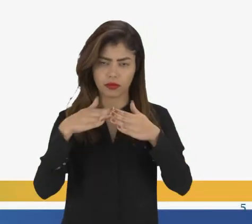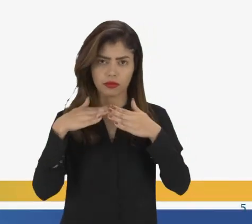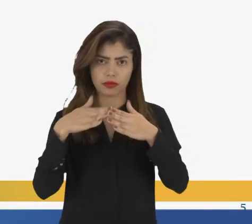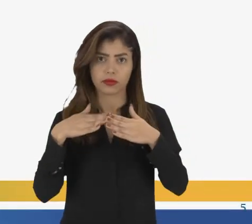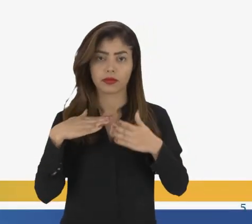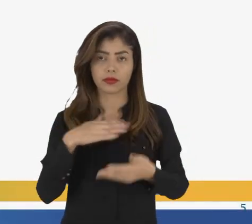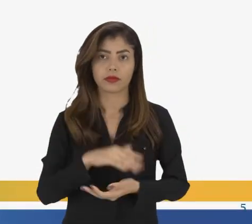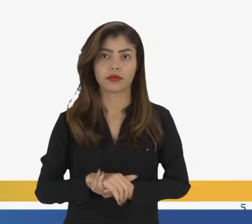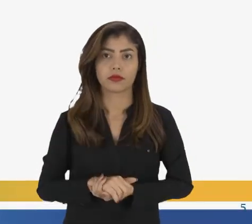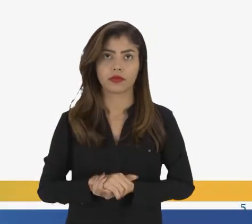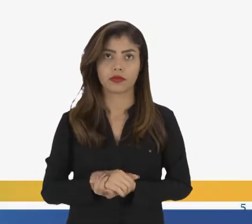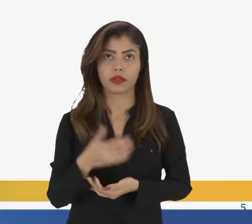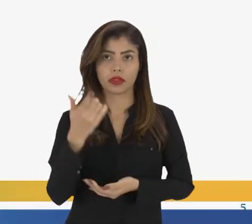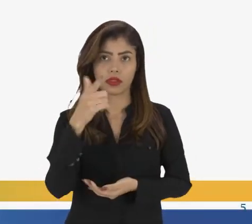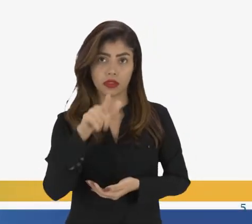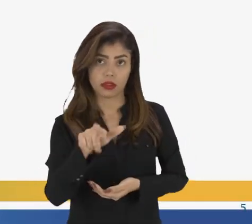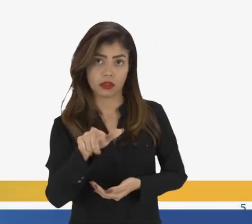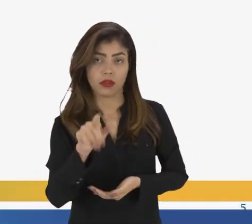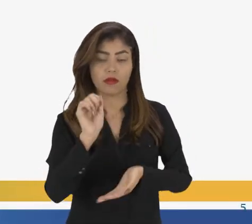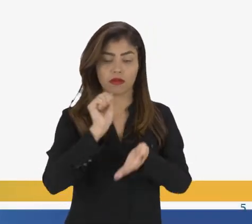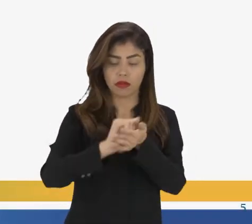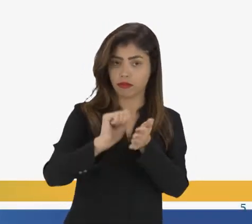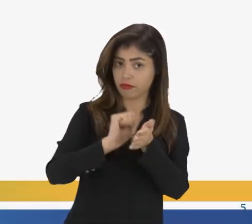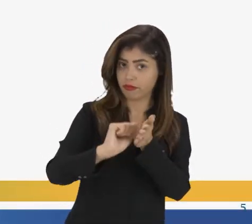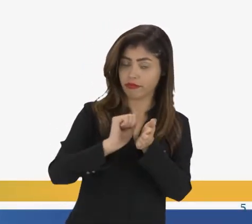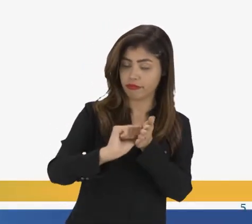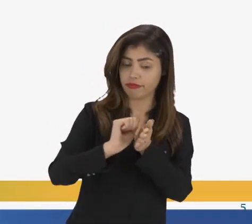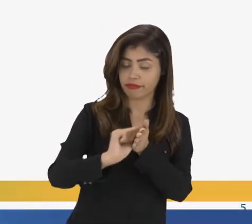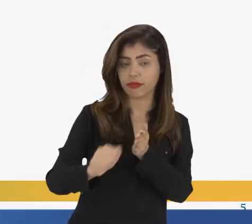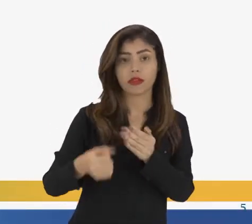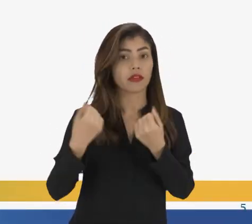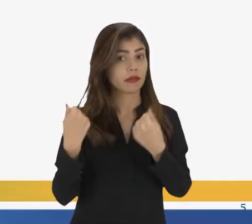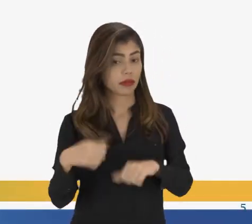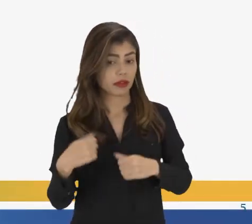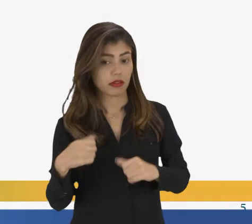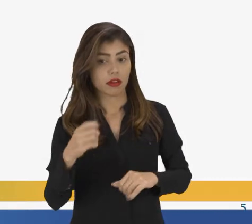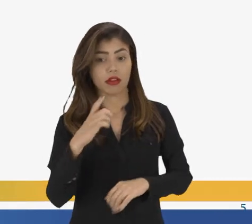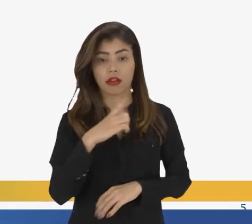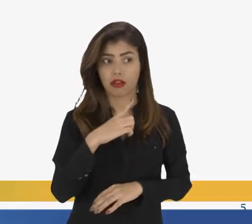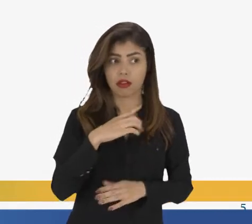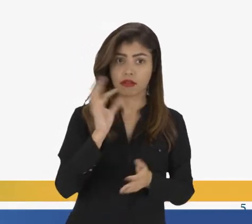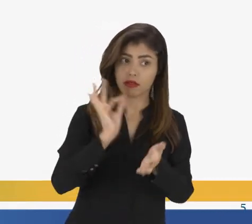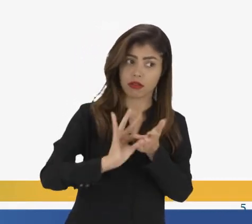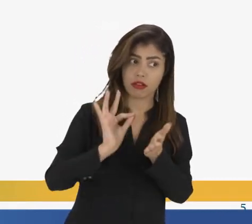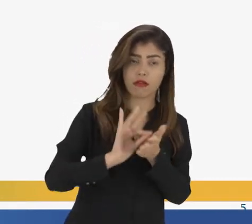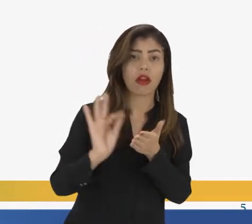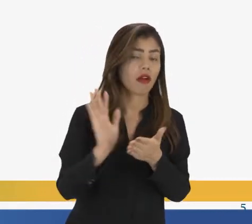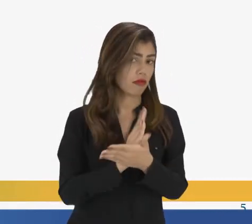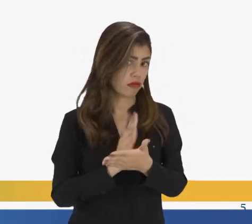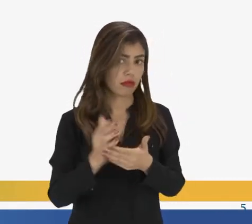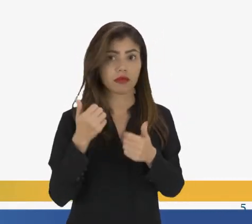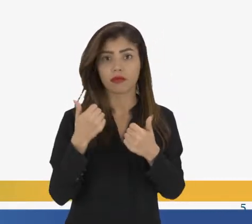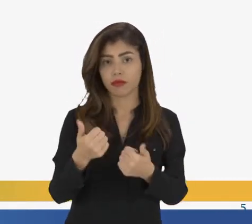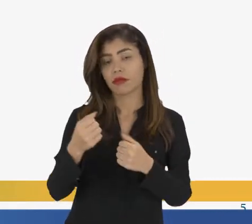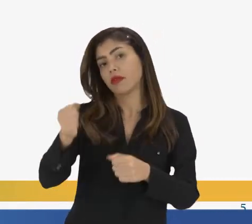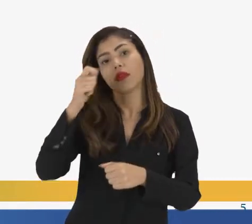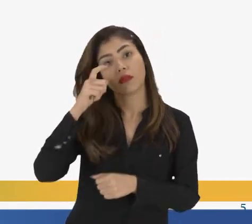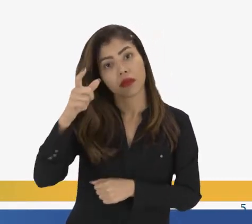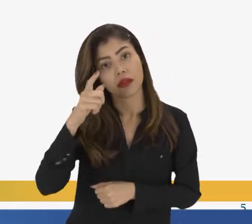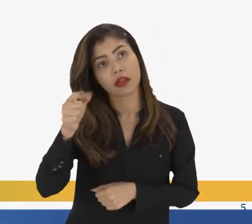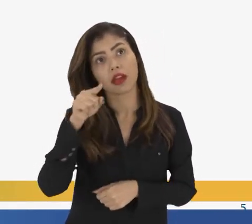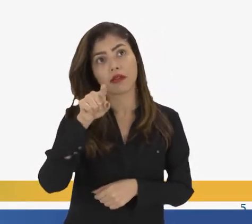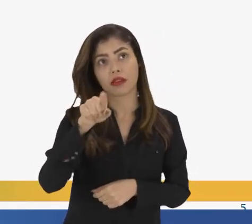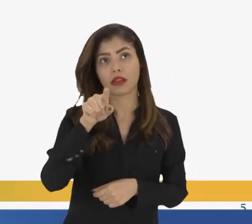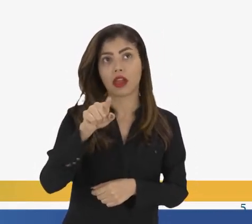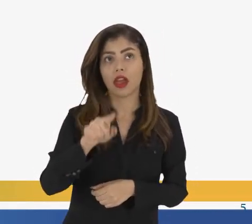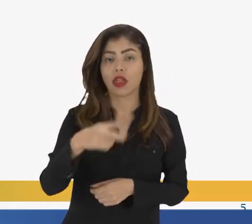favor. E, de novo, estejam com o caderno na mão, se necessário, para fazer algumas anotações. Observem que